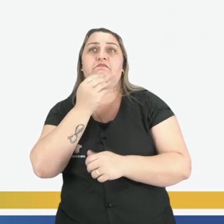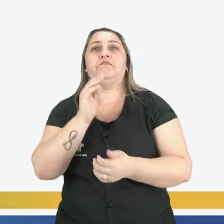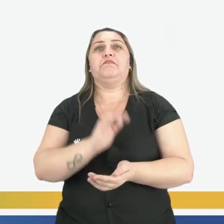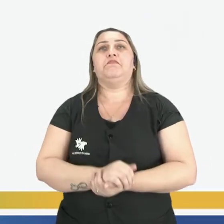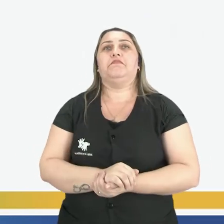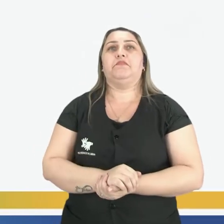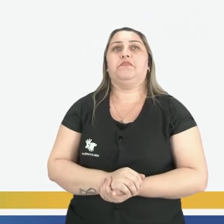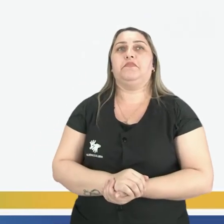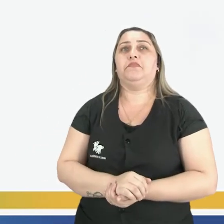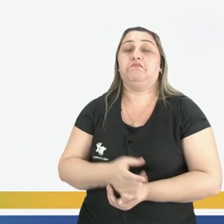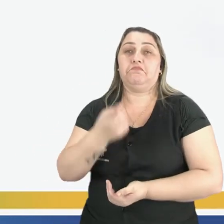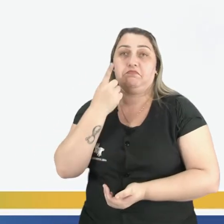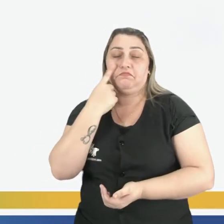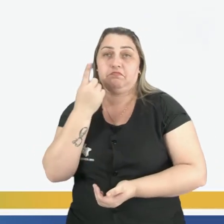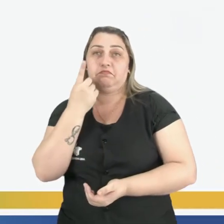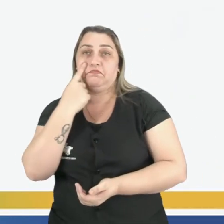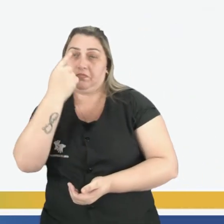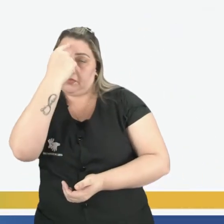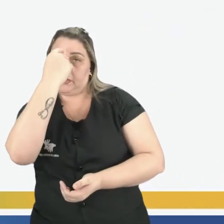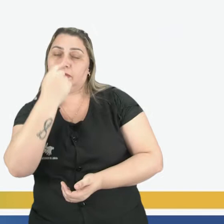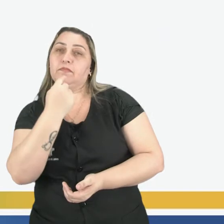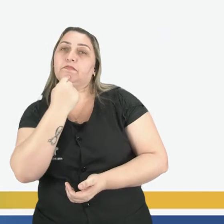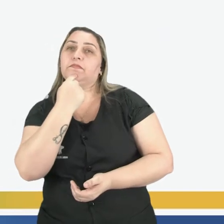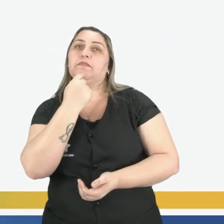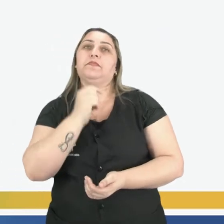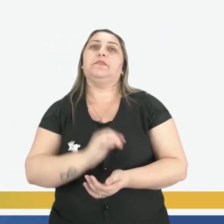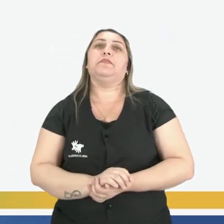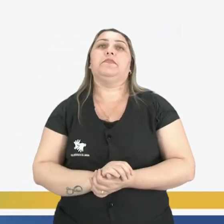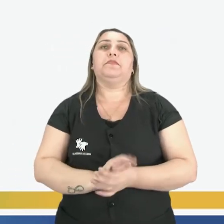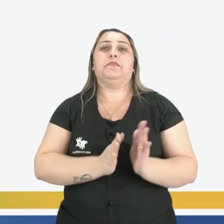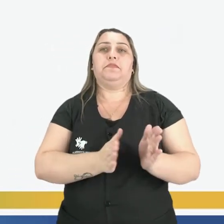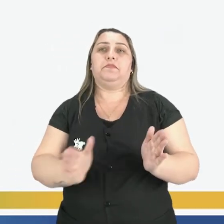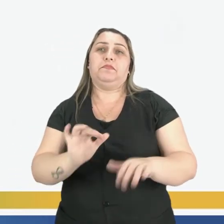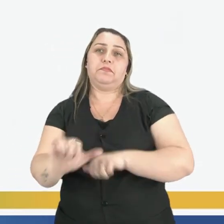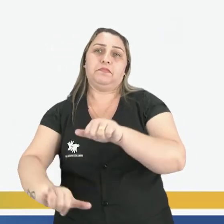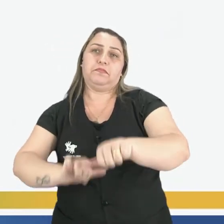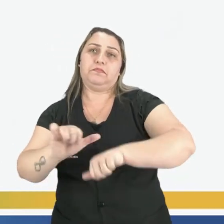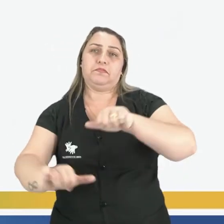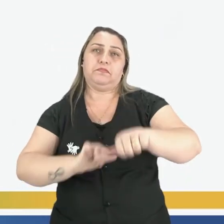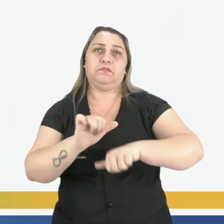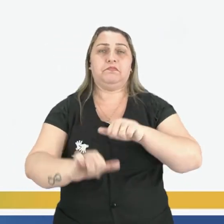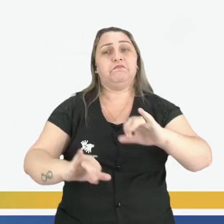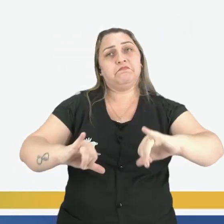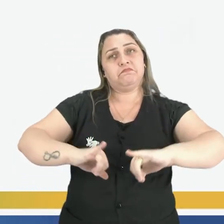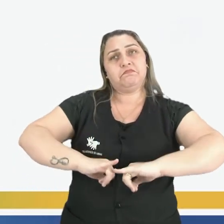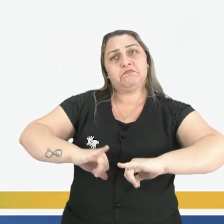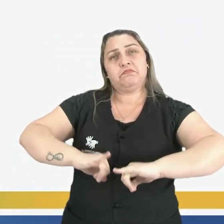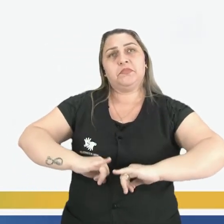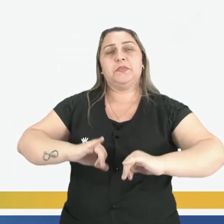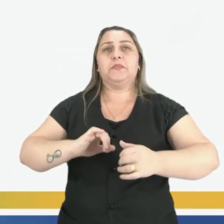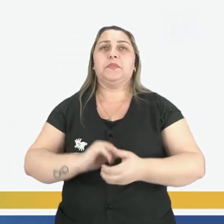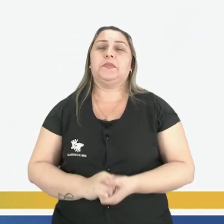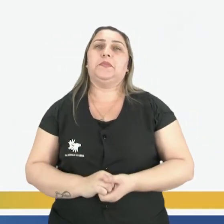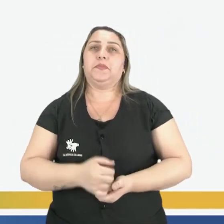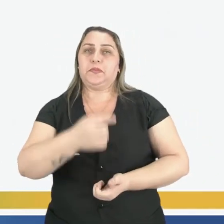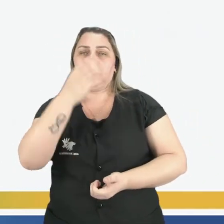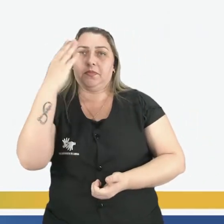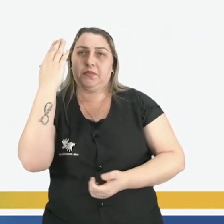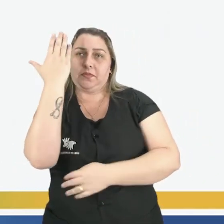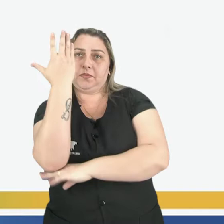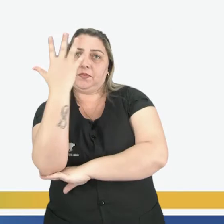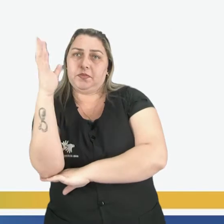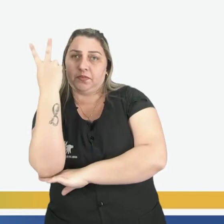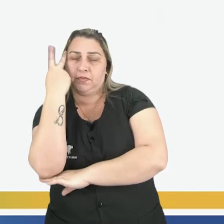bem. Observe nas imagens a sequência de alterações que a paisagem sofreu. Vamos